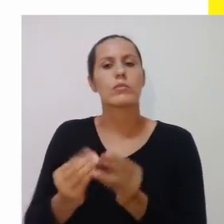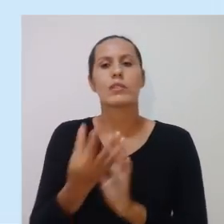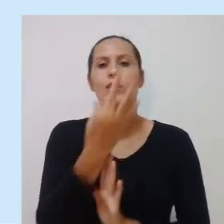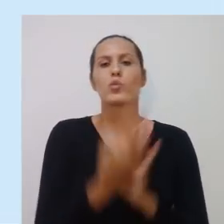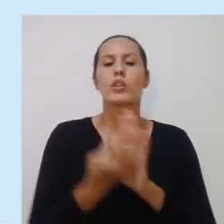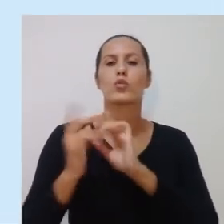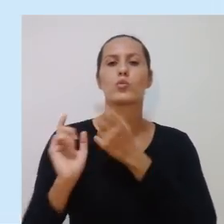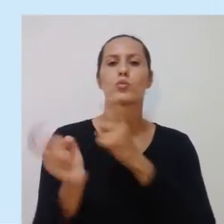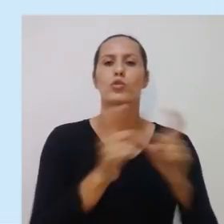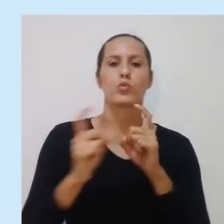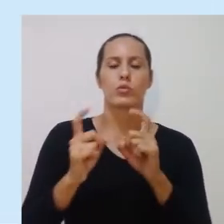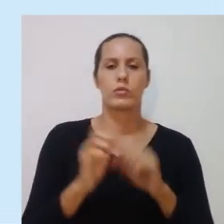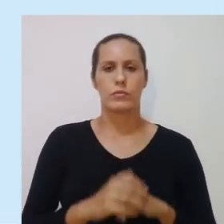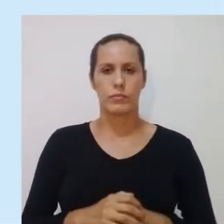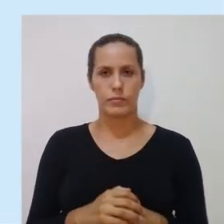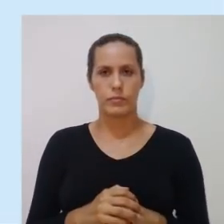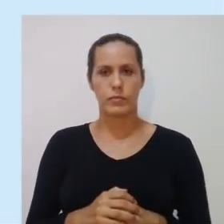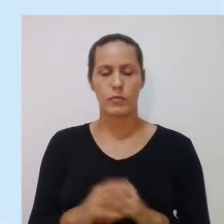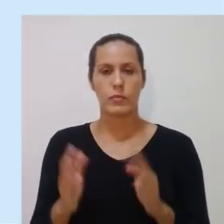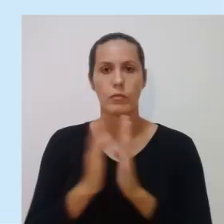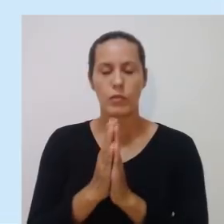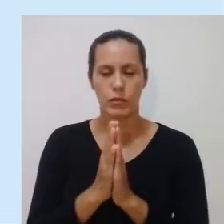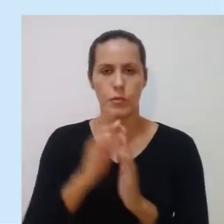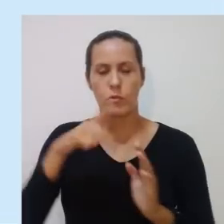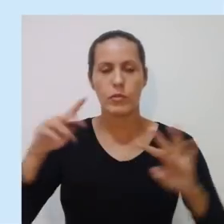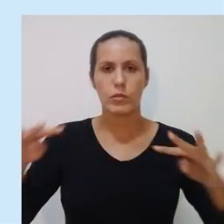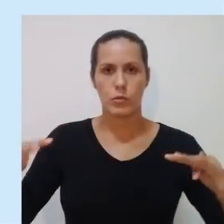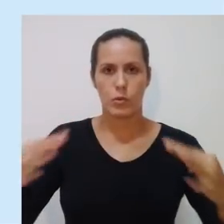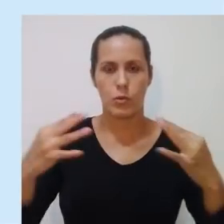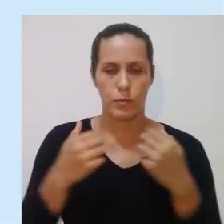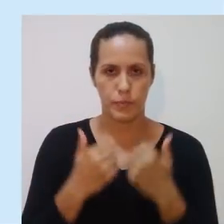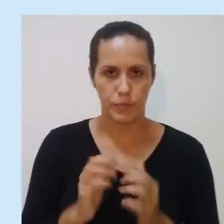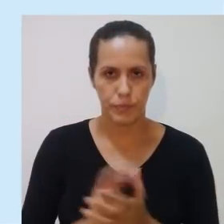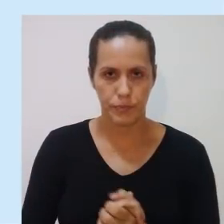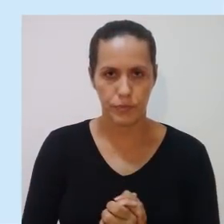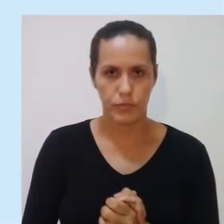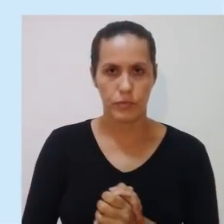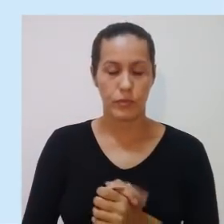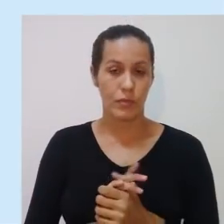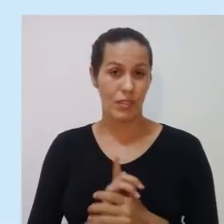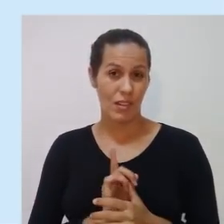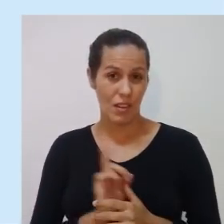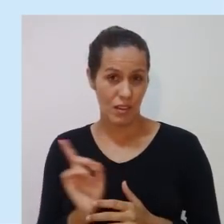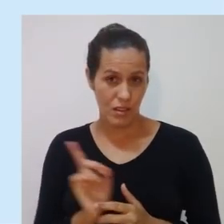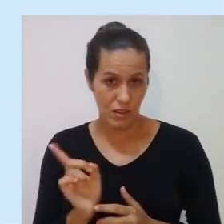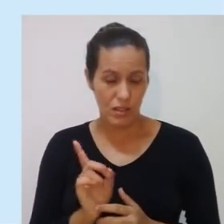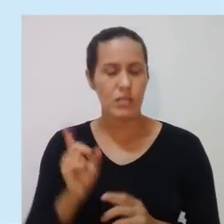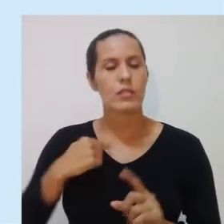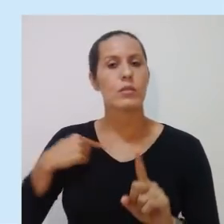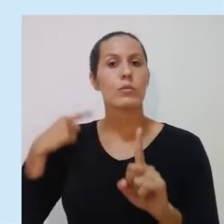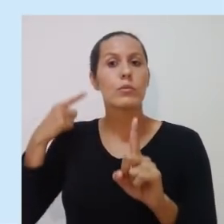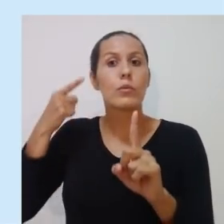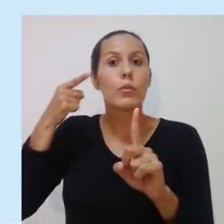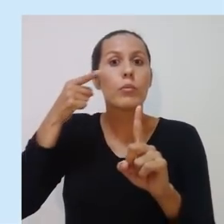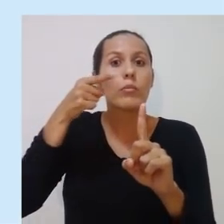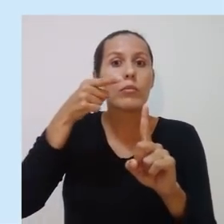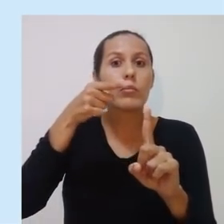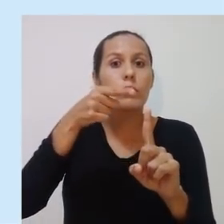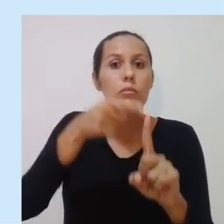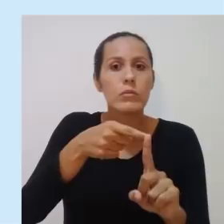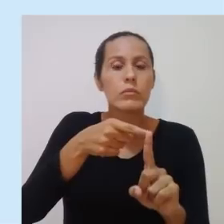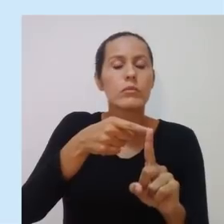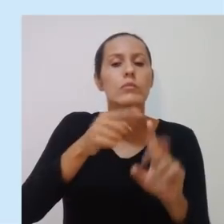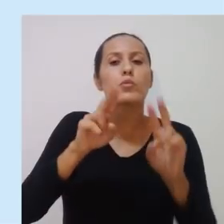texto. Vem para mim, sai da tela agora, dá uma olhada aqui pro professor. Minha gente, é essa a função ou